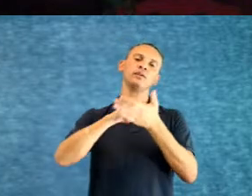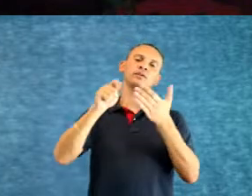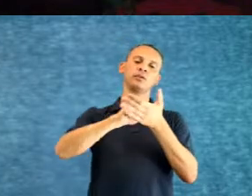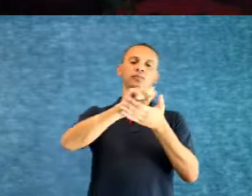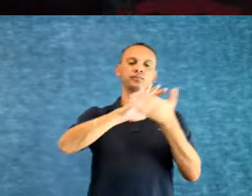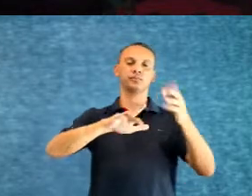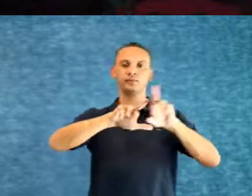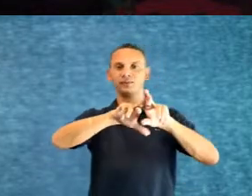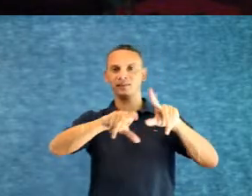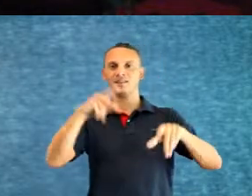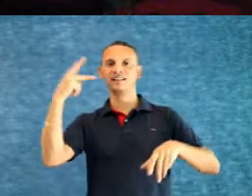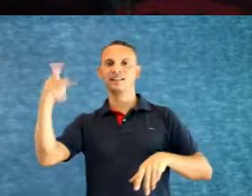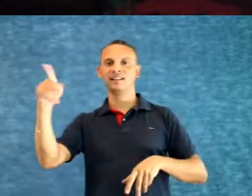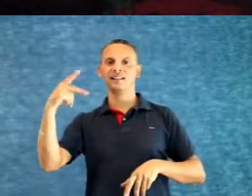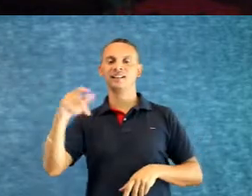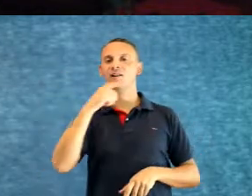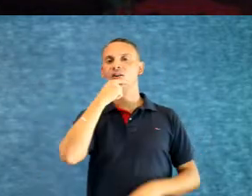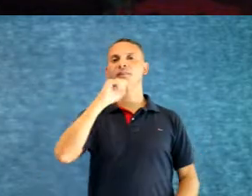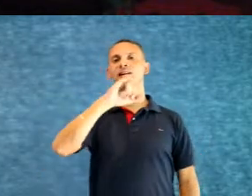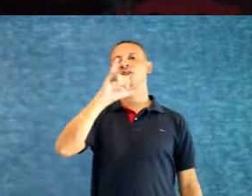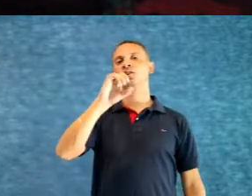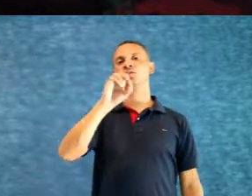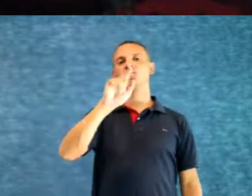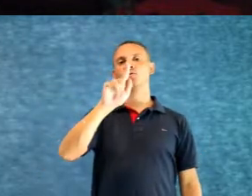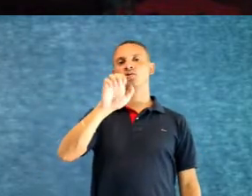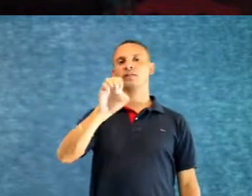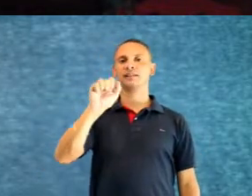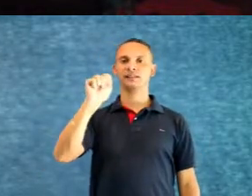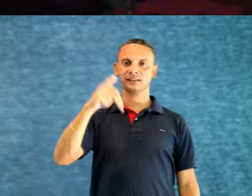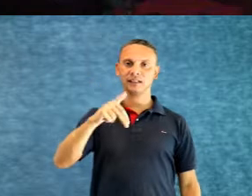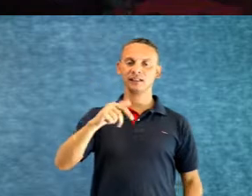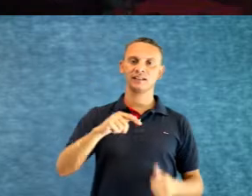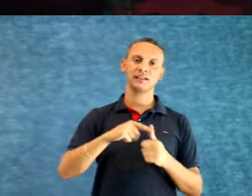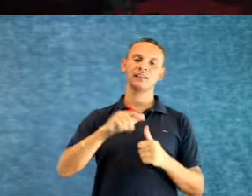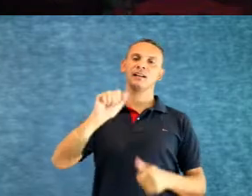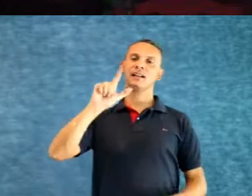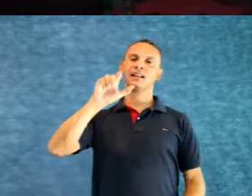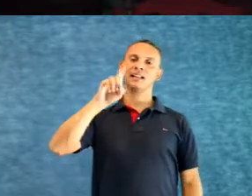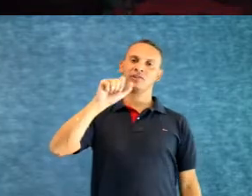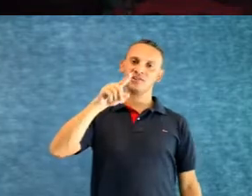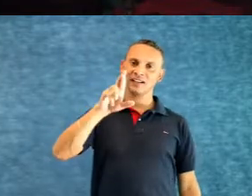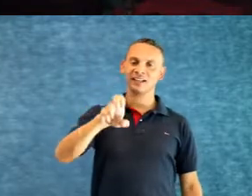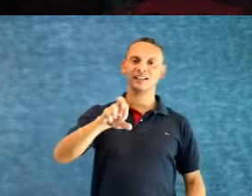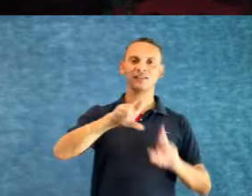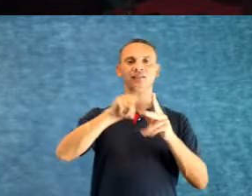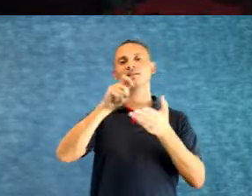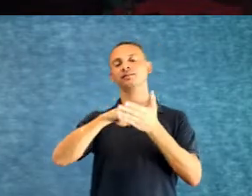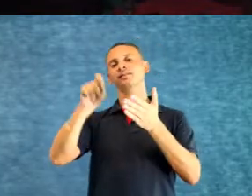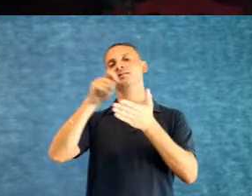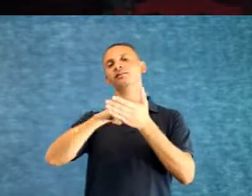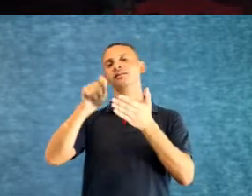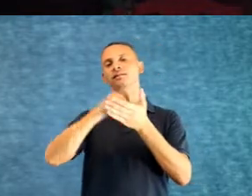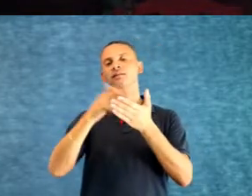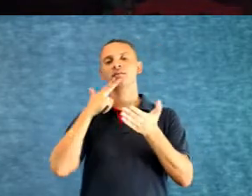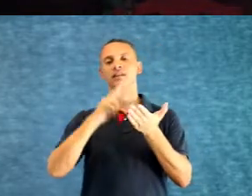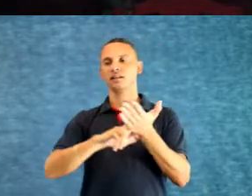com essa correspondência, com esses livros da correspondência Nízia, isso ela conta para o